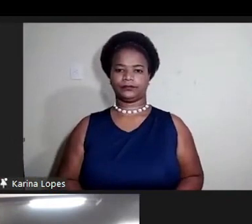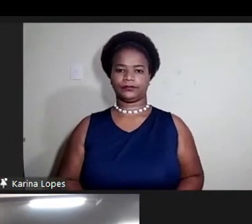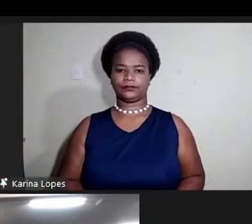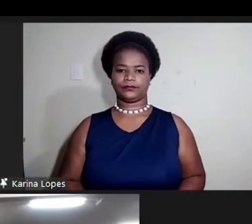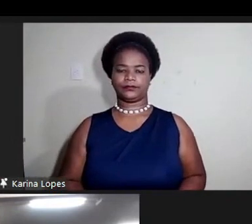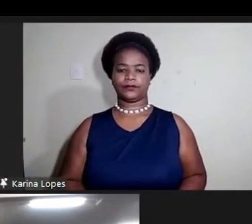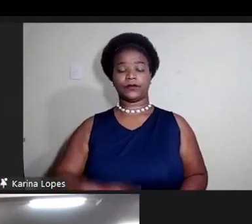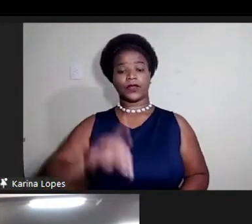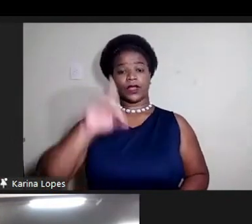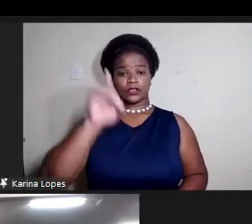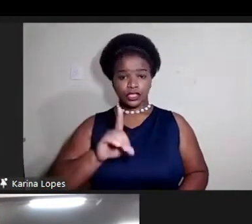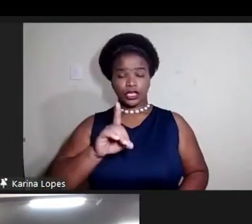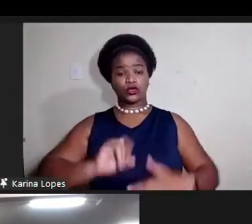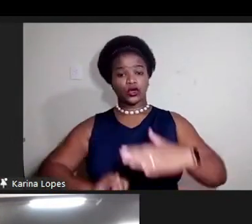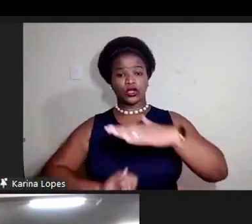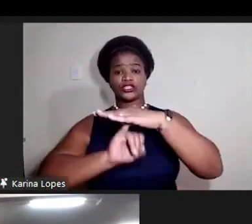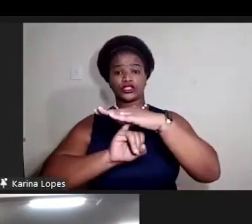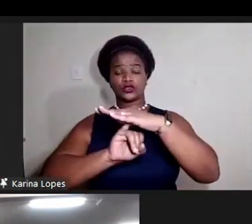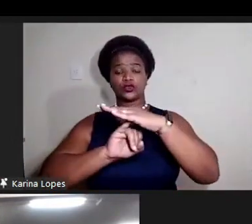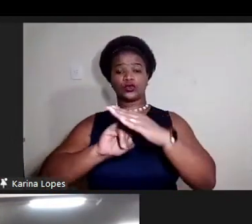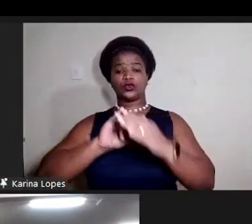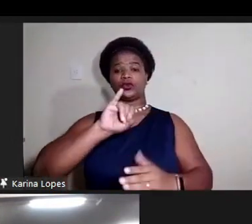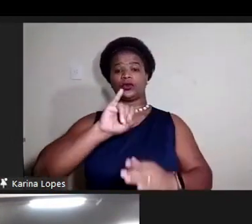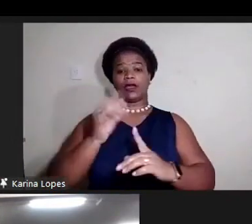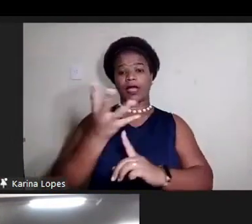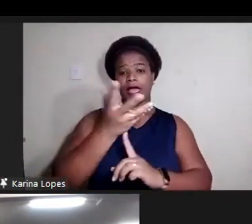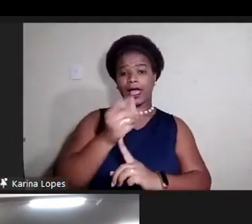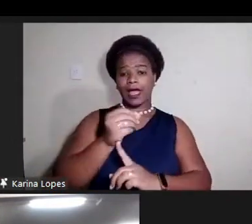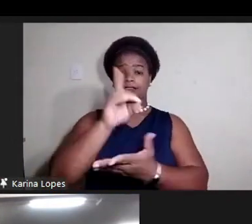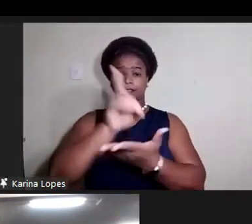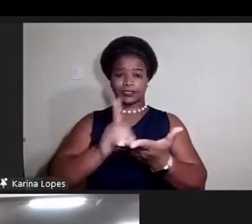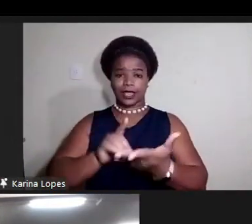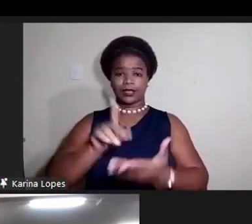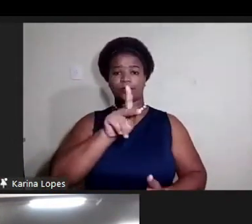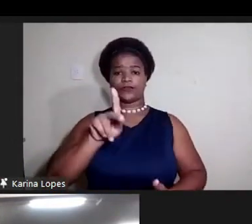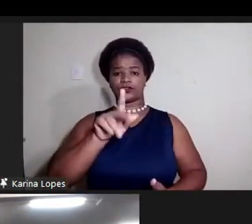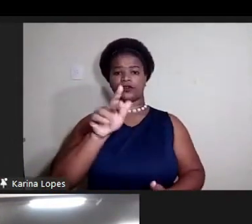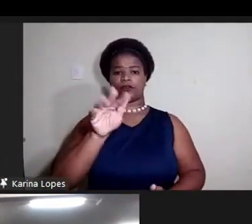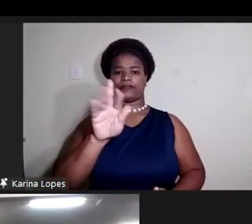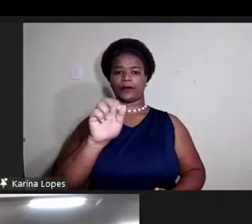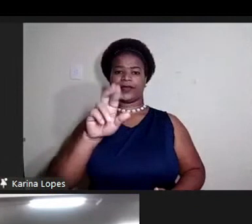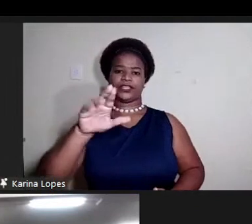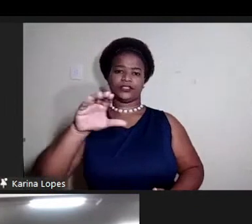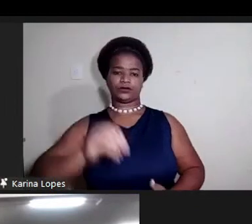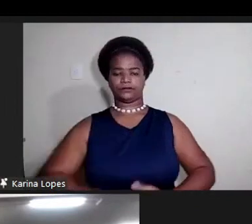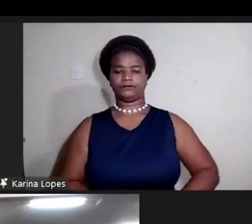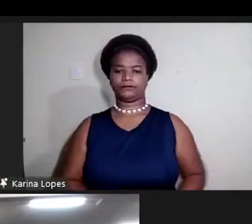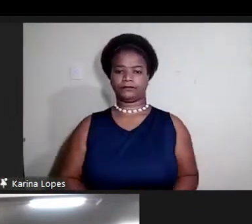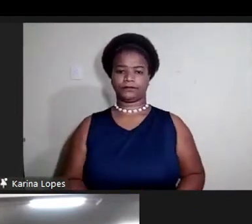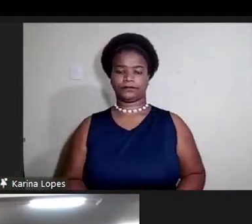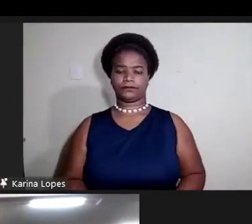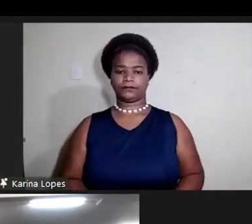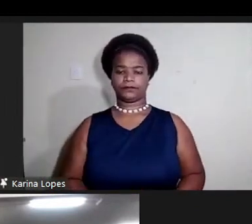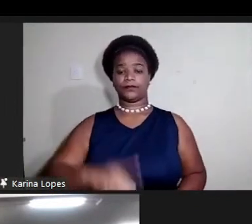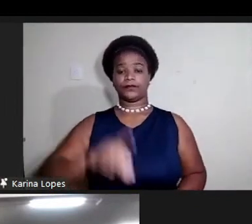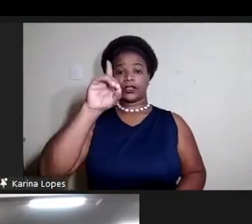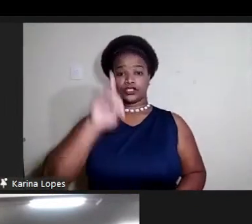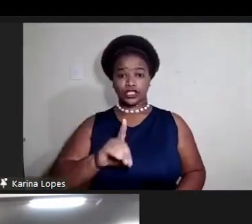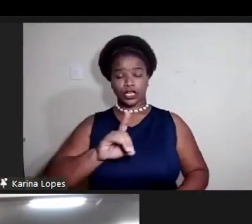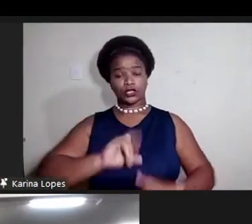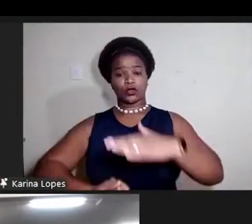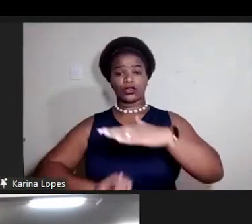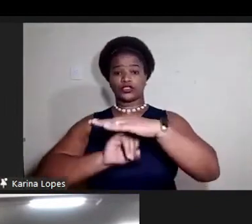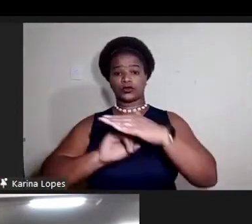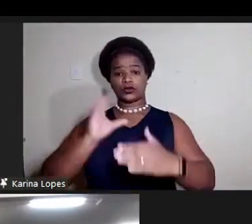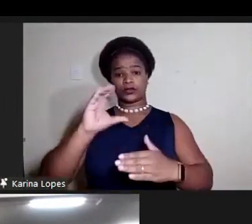diretor do Instituto de Artes e Design, IAD, professor Fabrício da Silva Teixeira Carvalho, diretor do Instituto de Ciências Exatas,